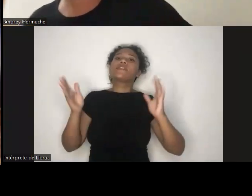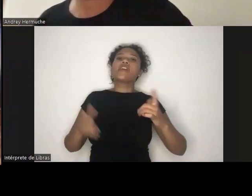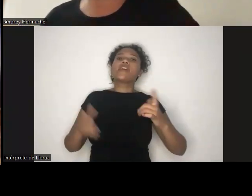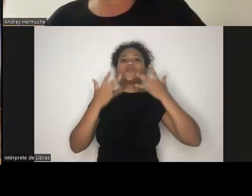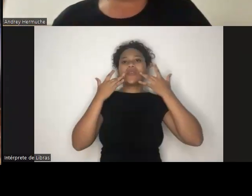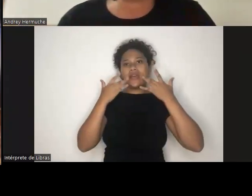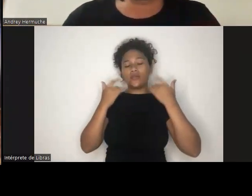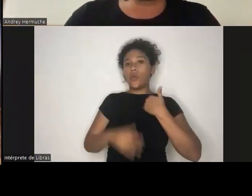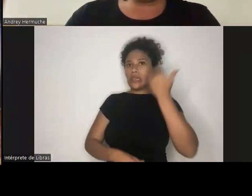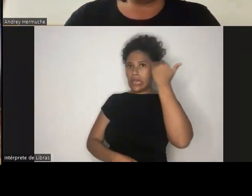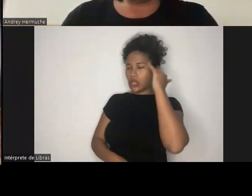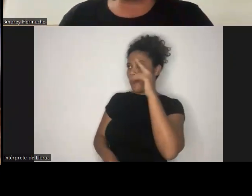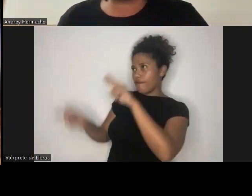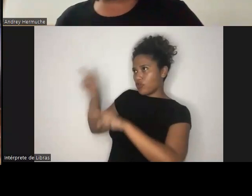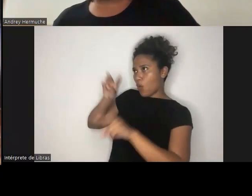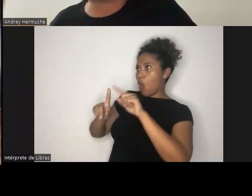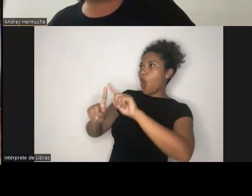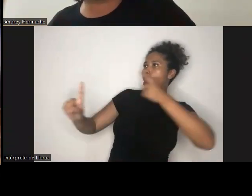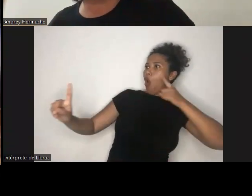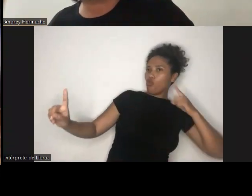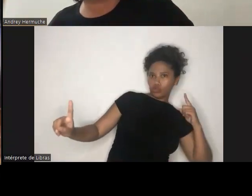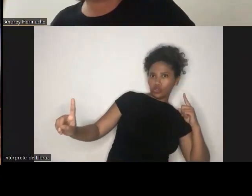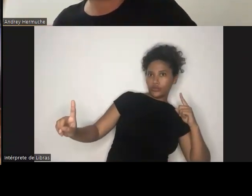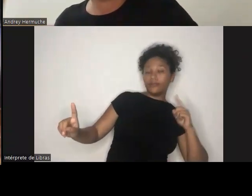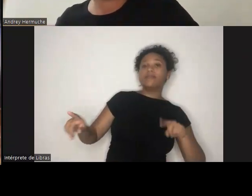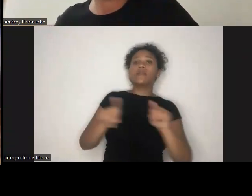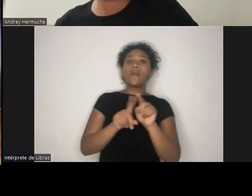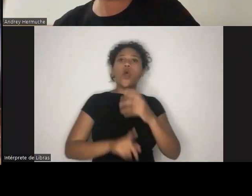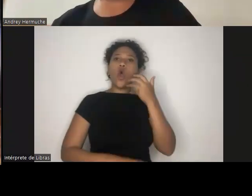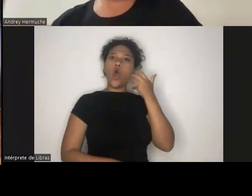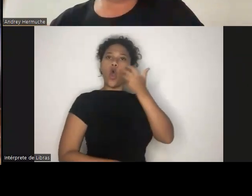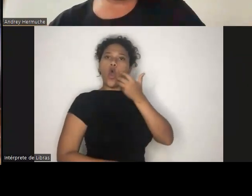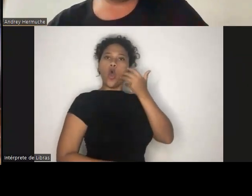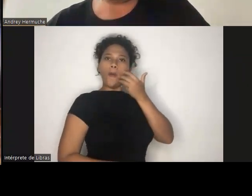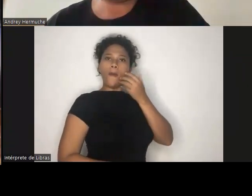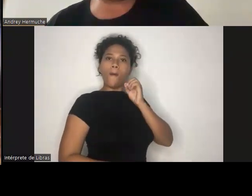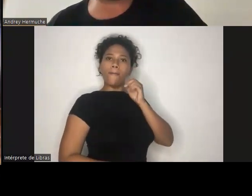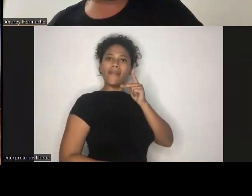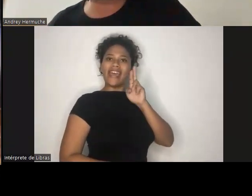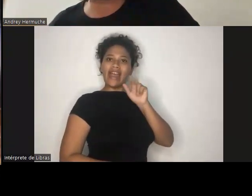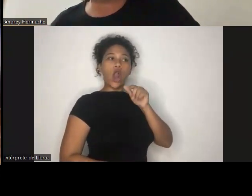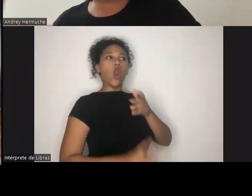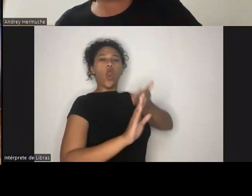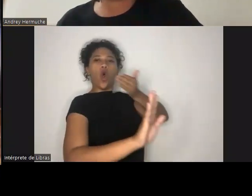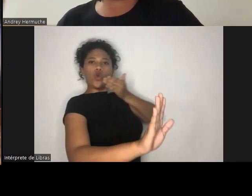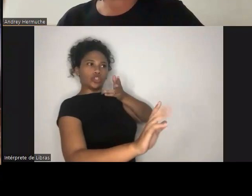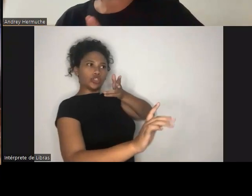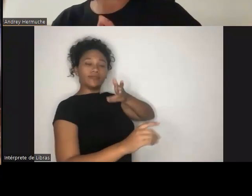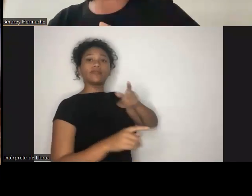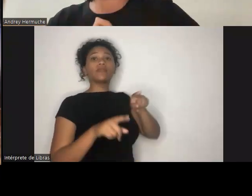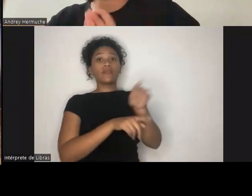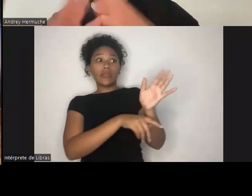eu entendi o efeito visual de longe eu tinha passado pela ópera eu entendi o efeito visual de longe eu passei pelo cinema eu